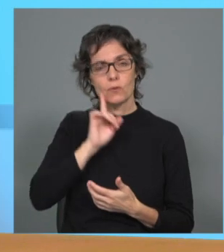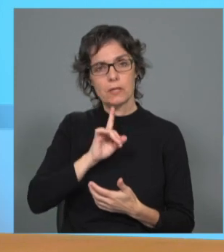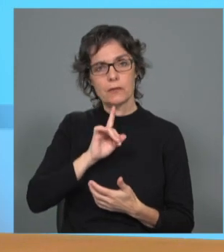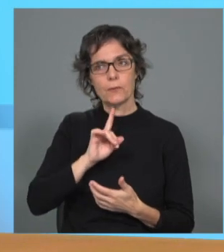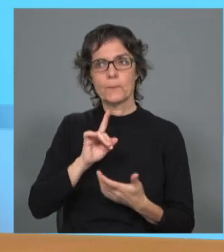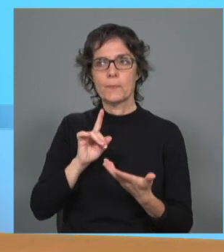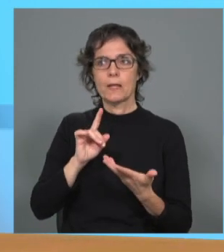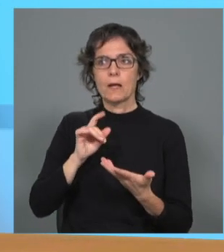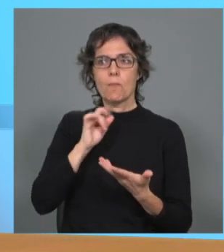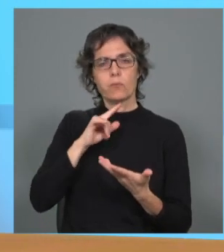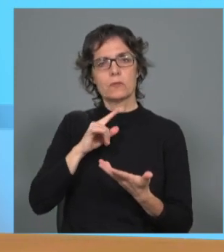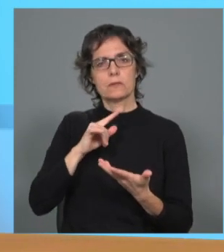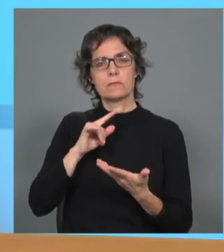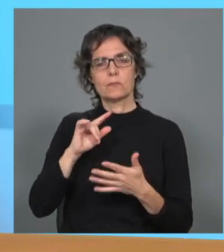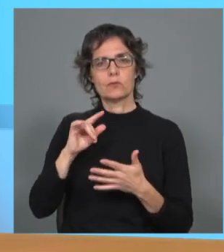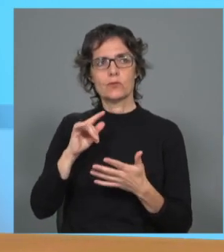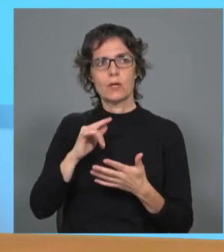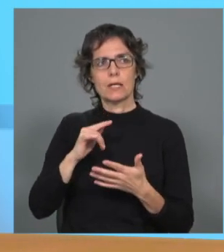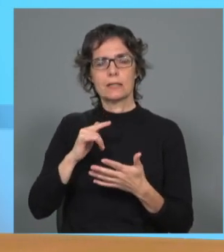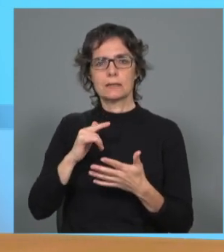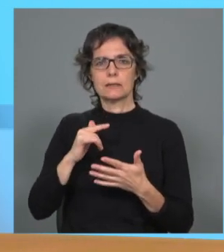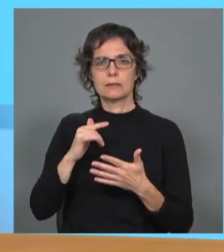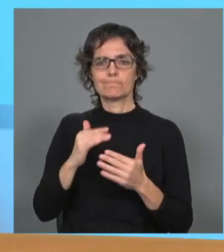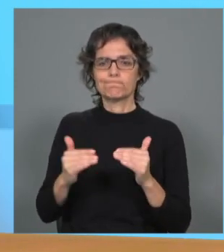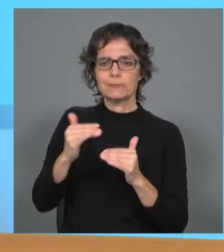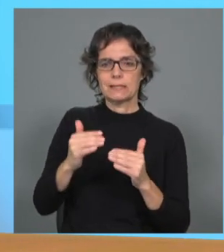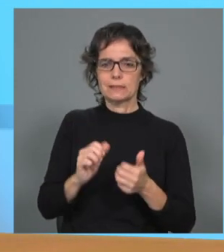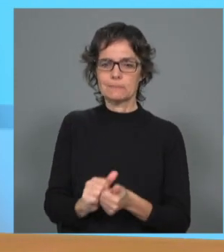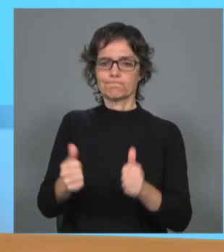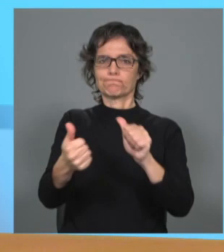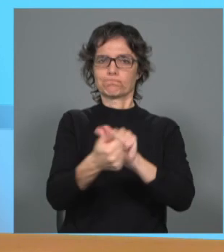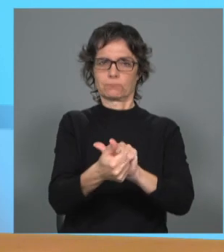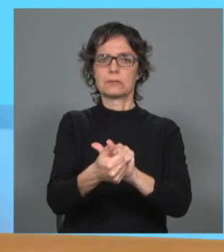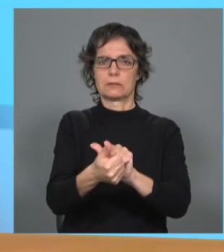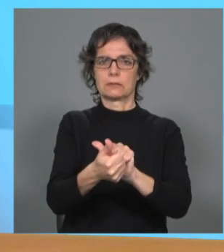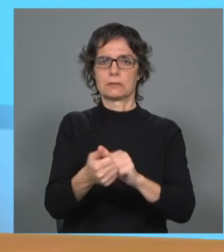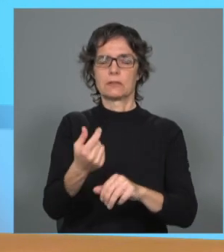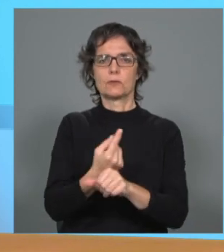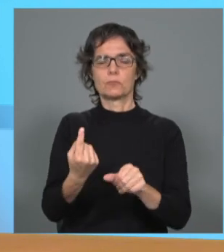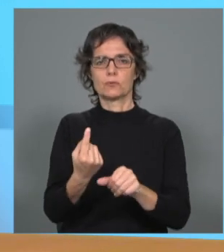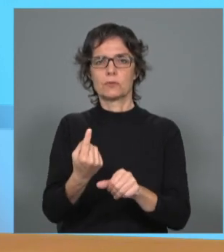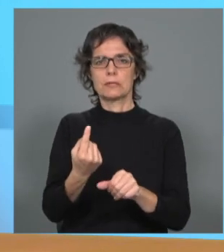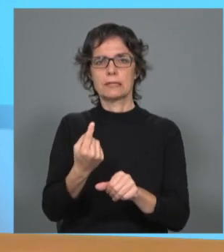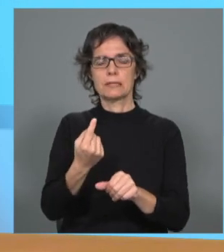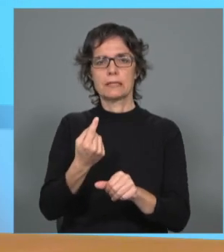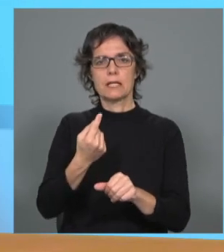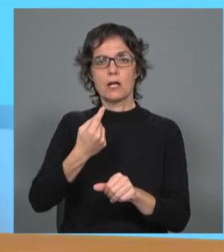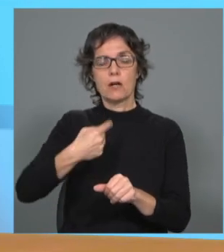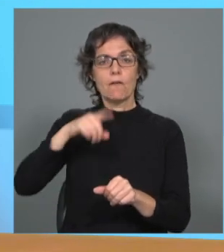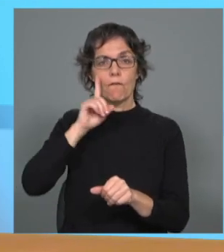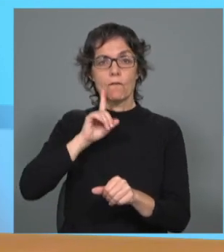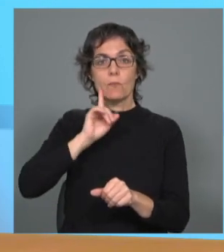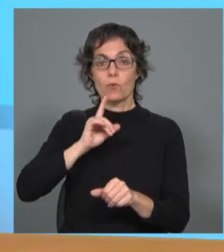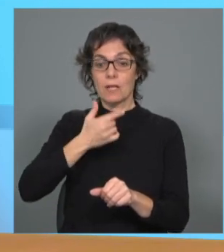facto, protagonistas nesta mudança, se tivermos a oportunidade de servir na